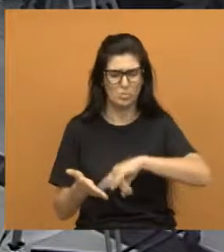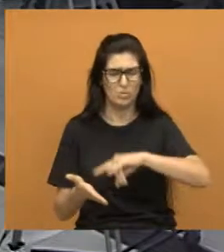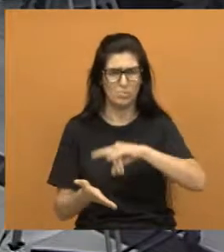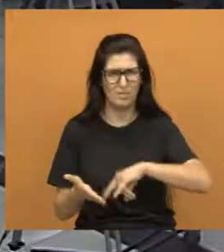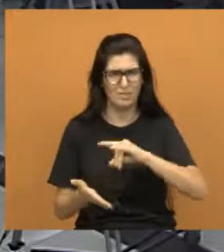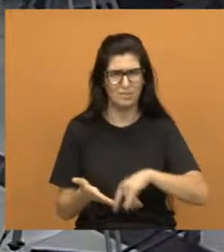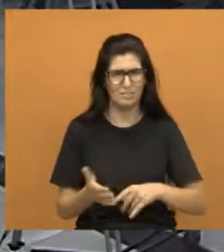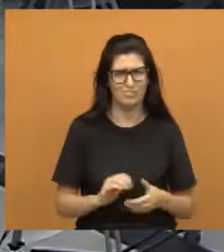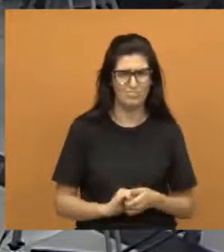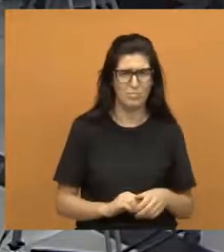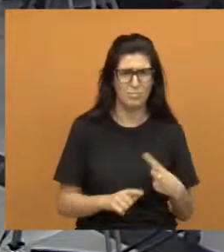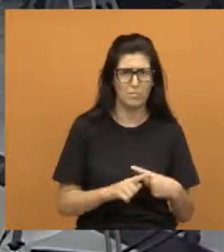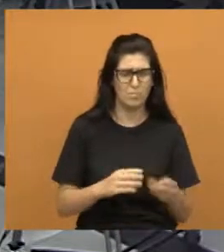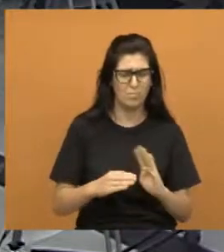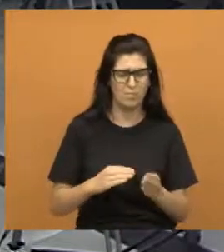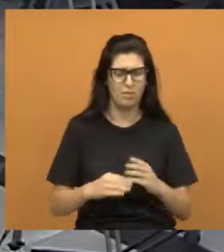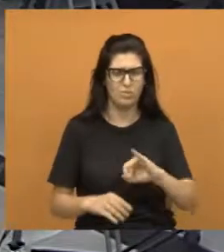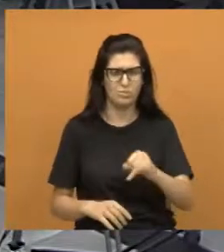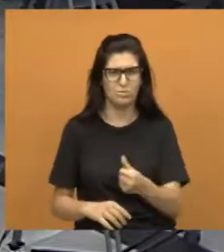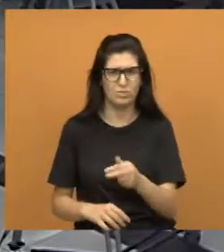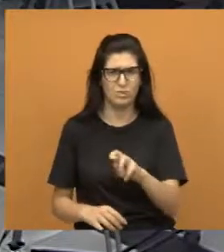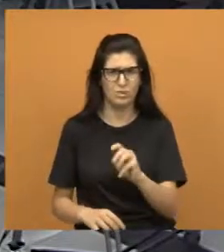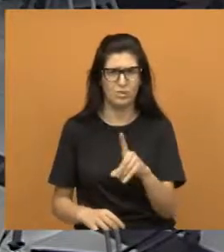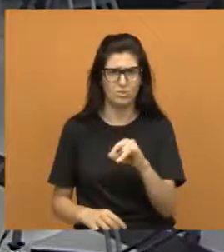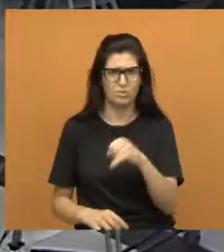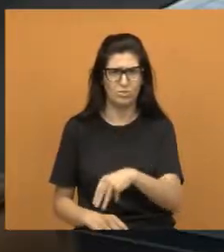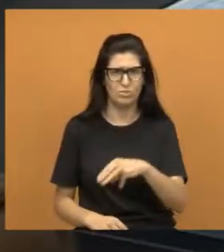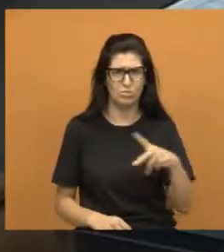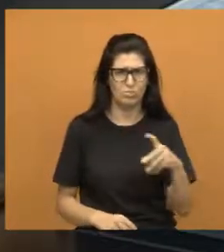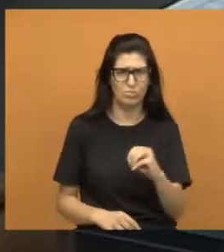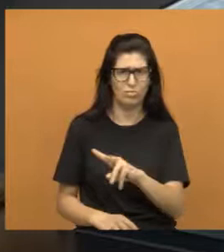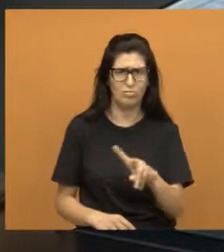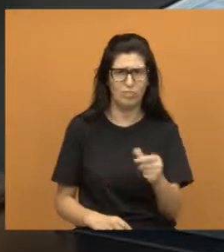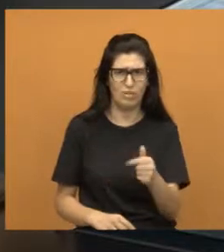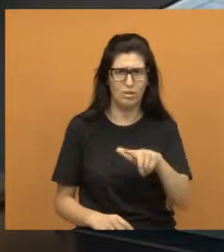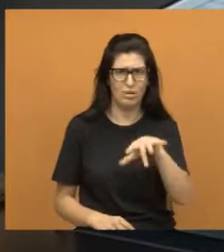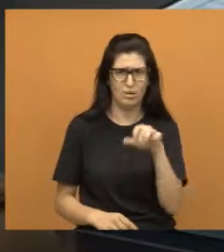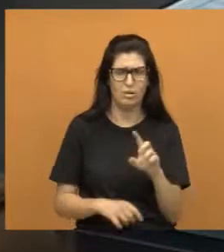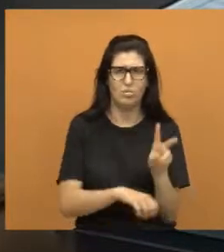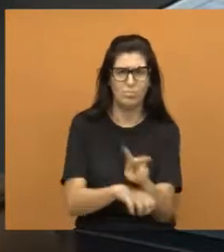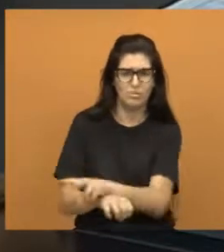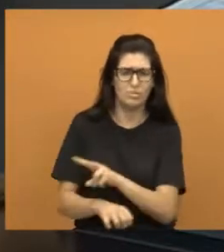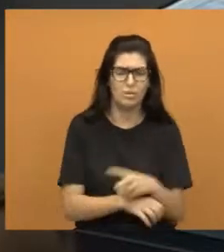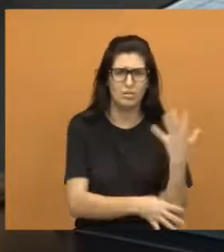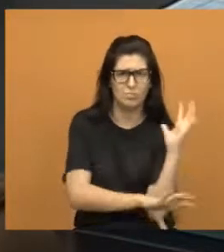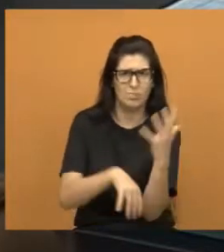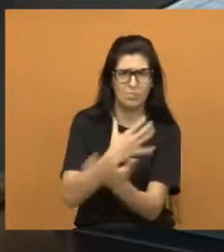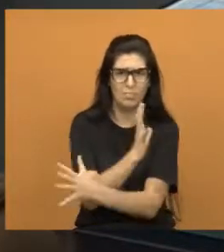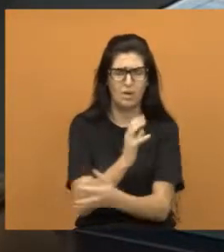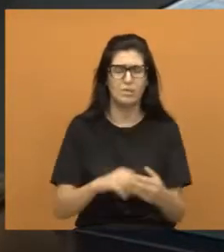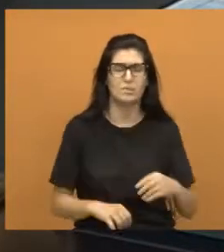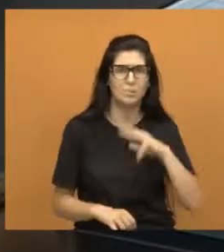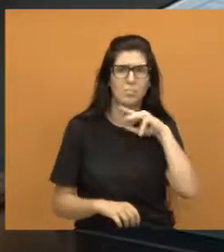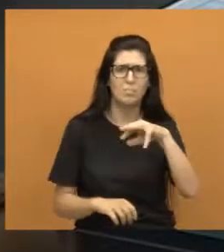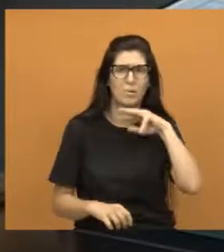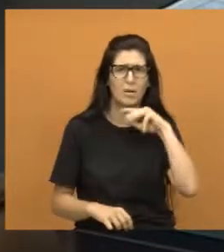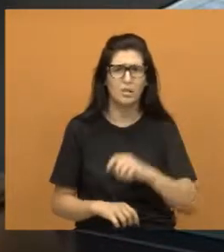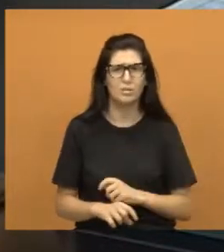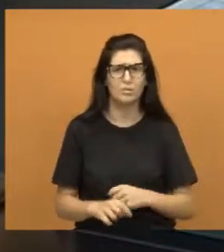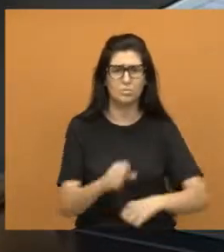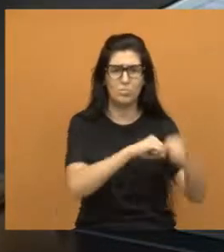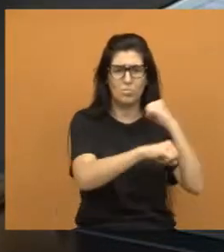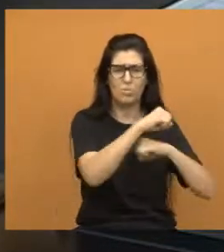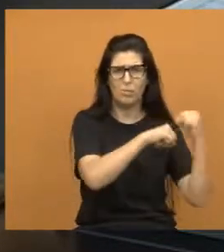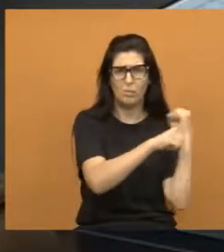ali no Jardim do Vale, a gente já deu entrada com um empresário lá para cuidar de uma praça no Jardim do Vale, em março do ano passado, e até